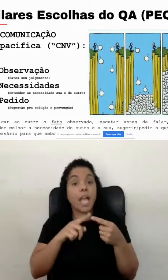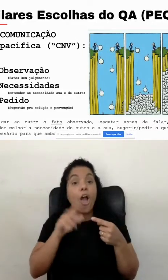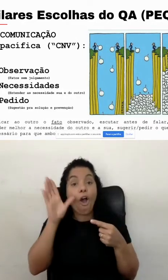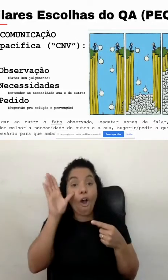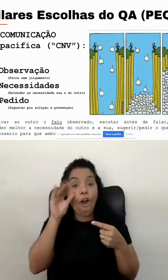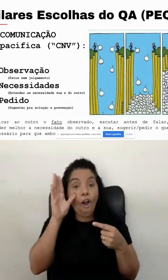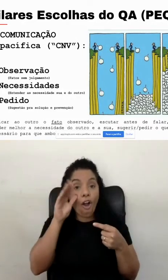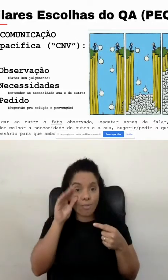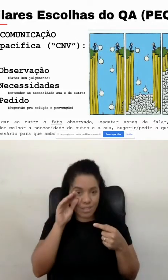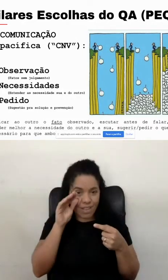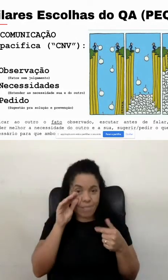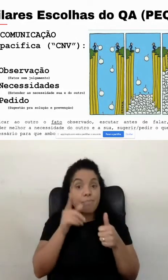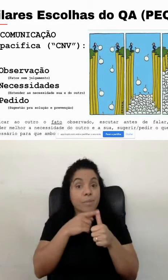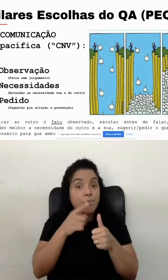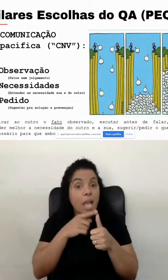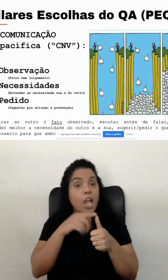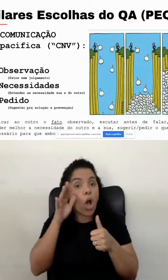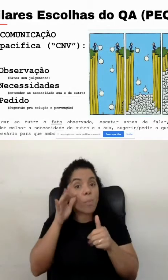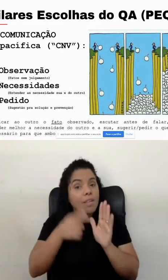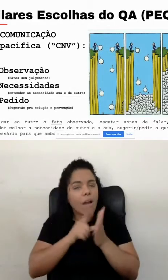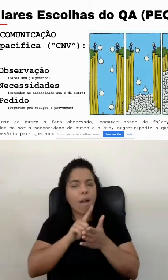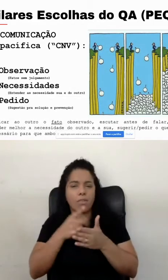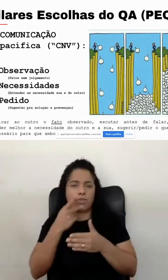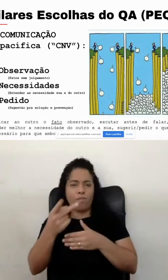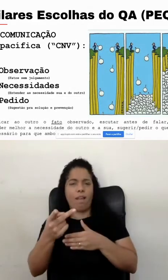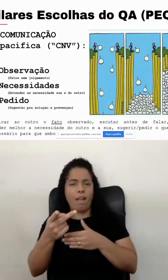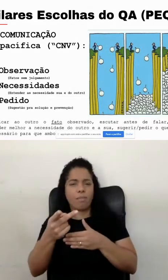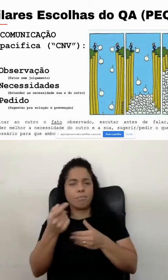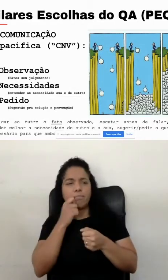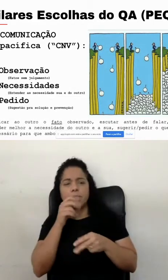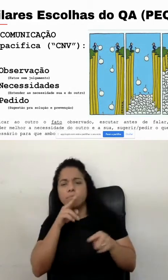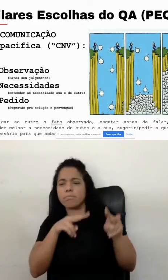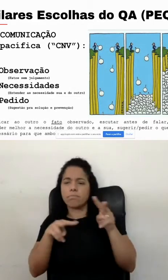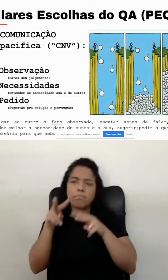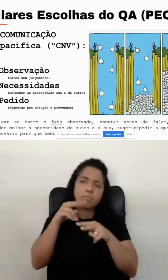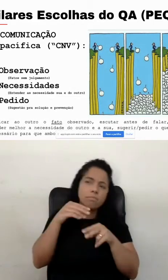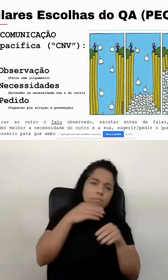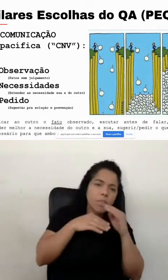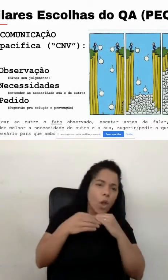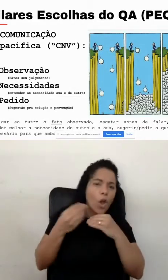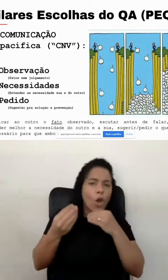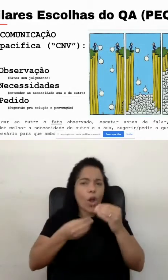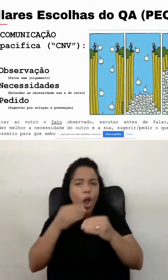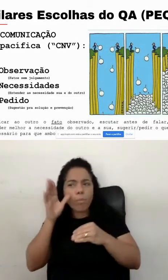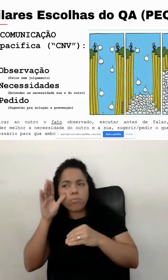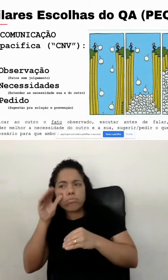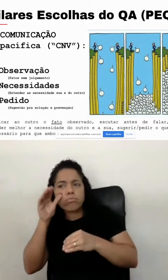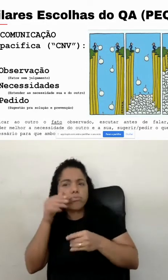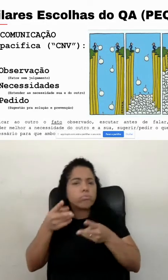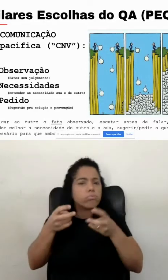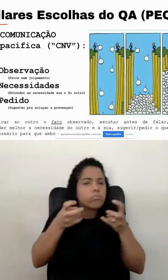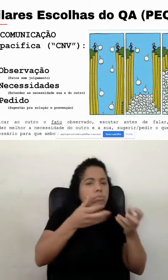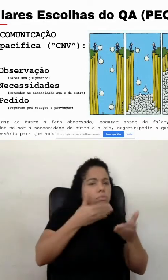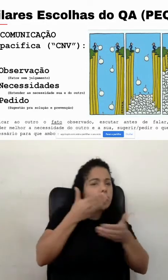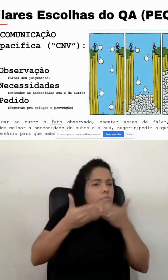né? Observe antes de falar, observe, faça uma leitura do ambiente, identifique o perfil do seu